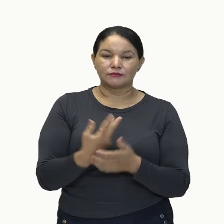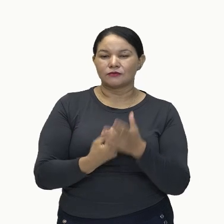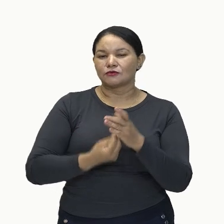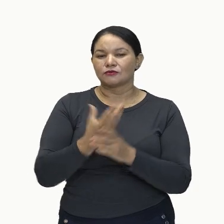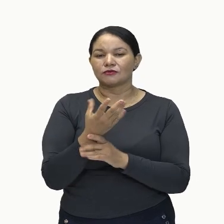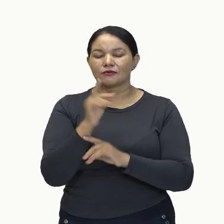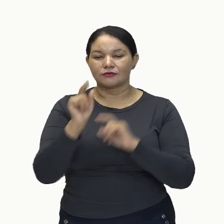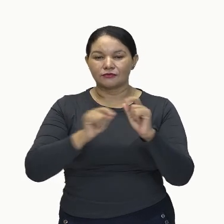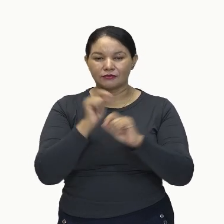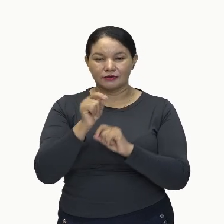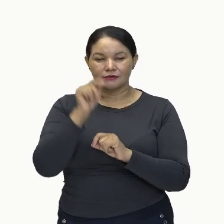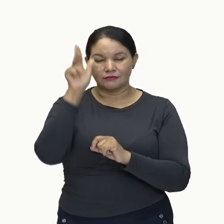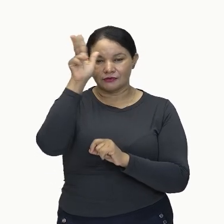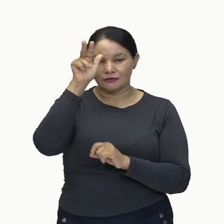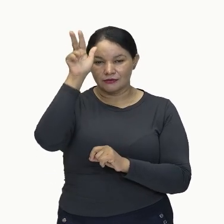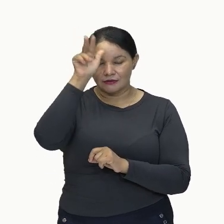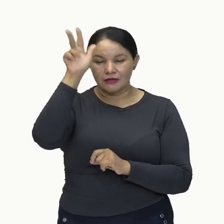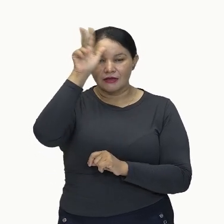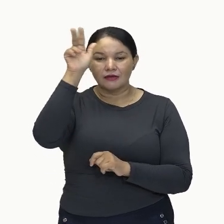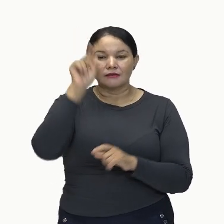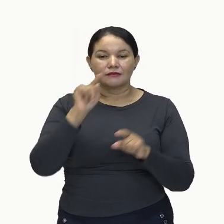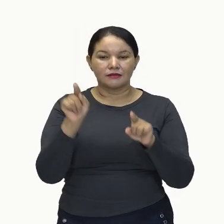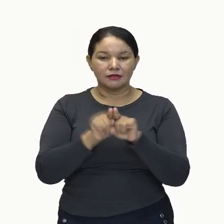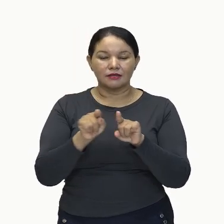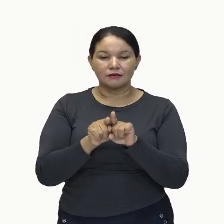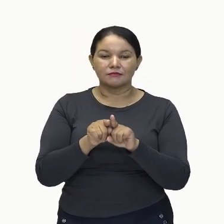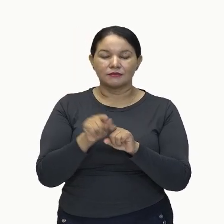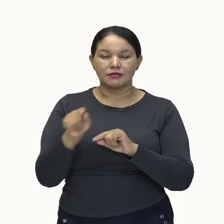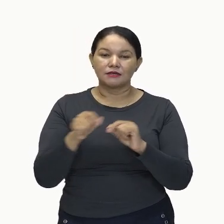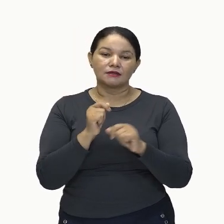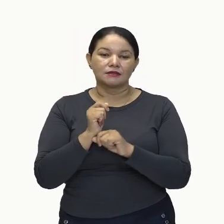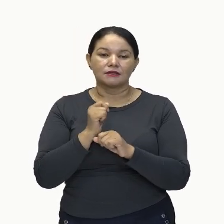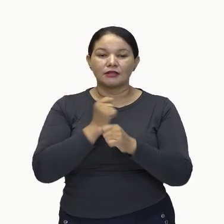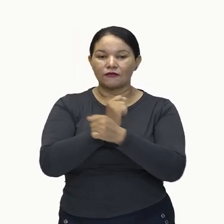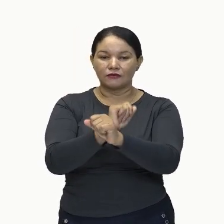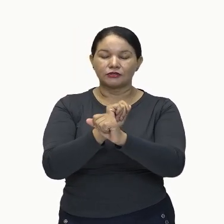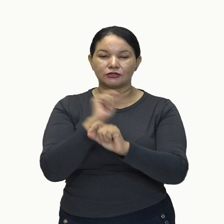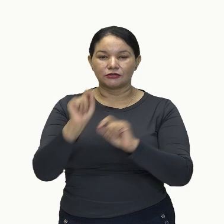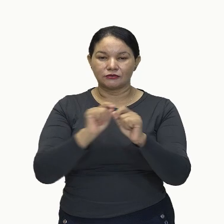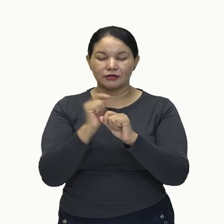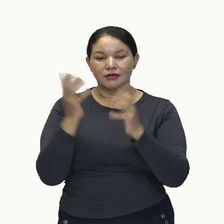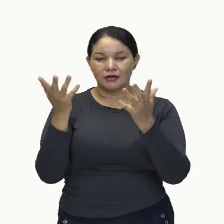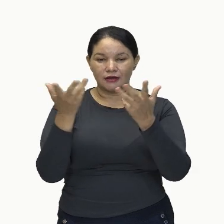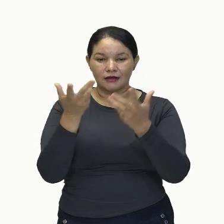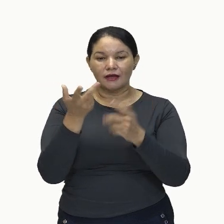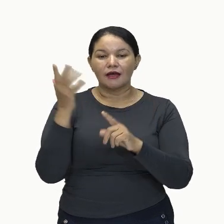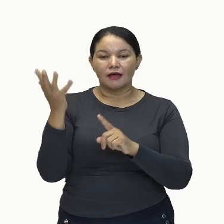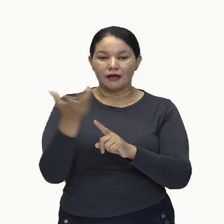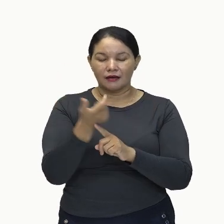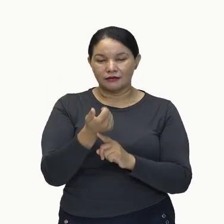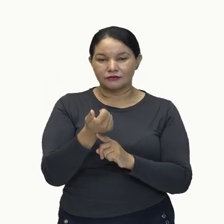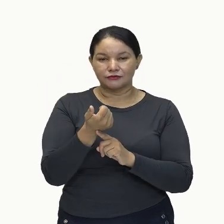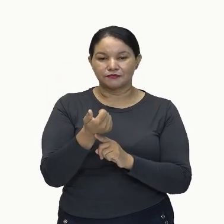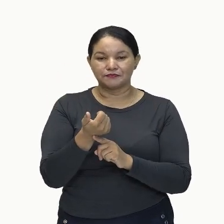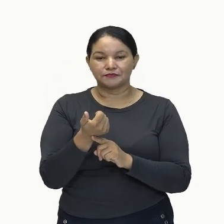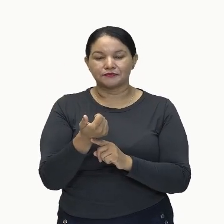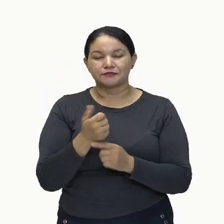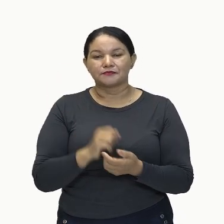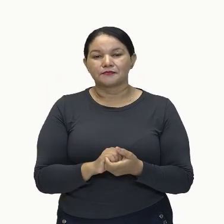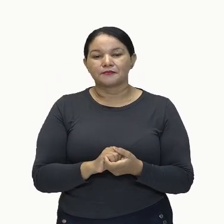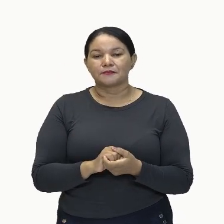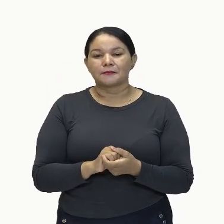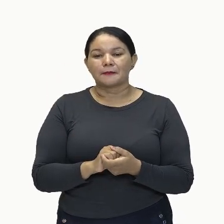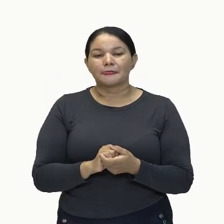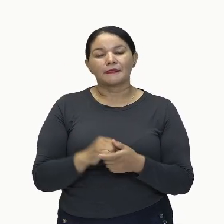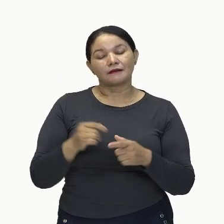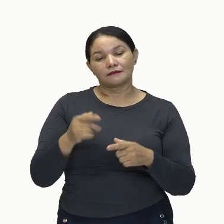do dadaísmo, também defendia uma arte não subordinada à lógica. Então, lembram, o dadaísmo